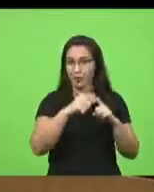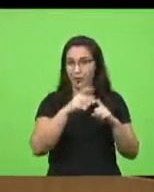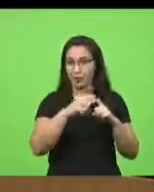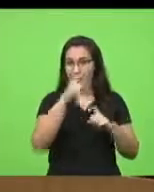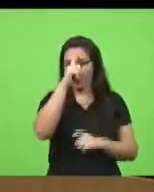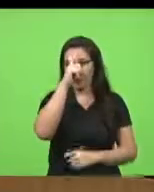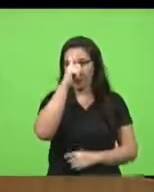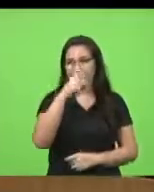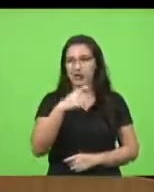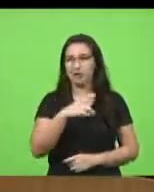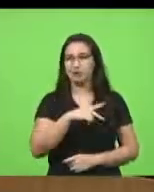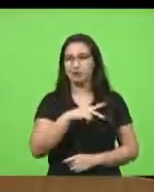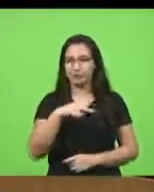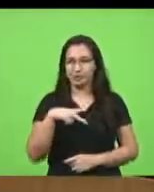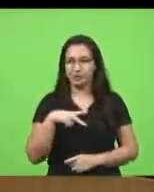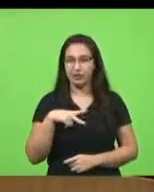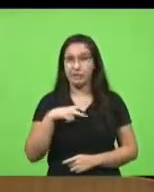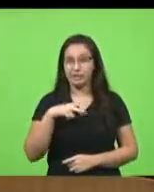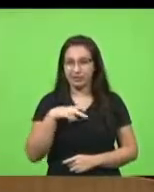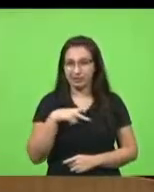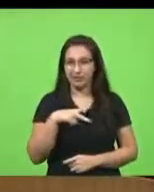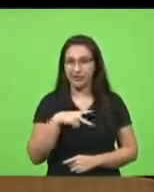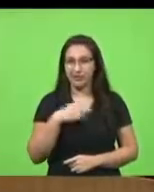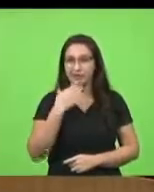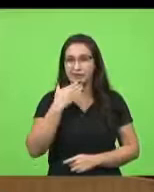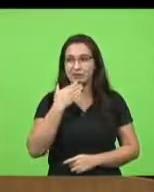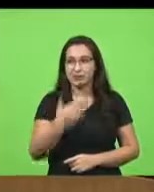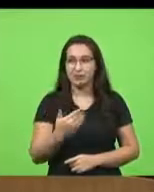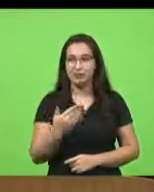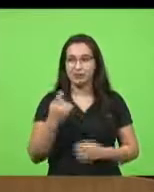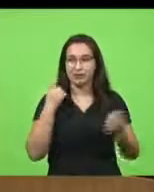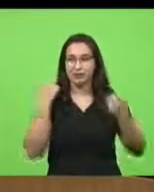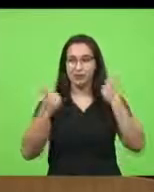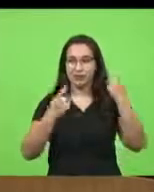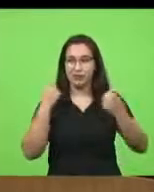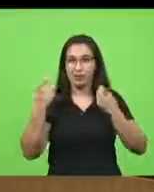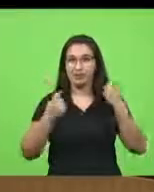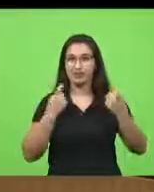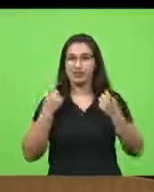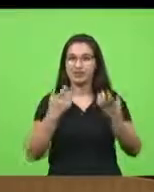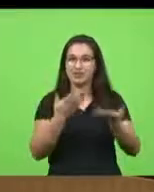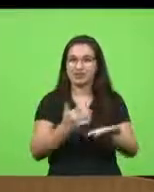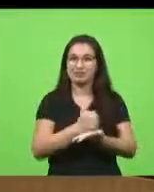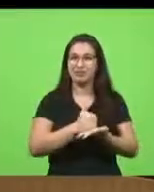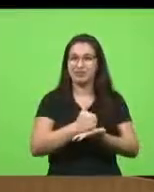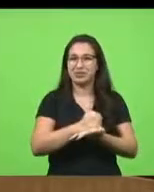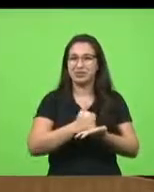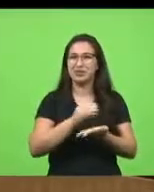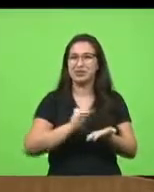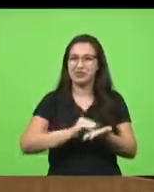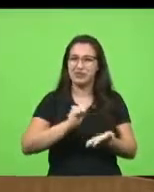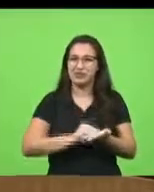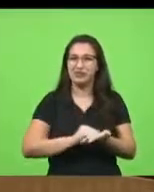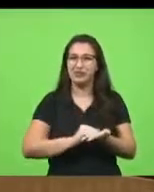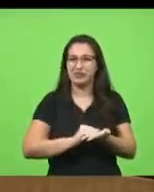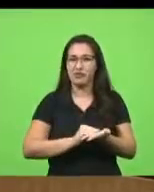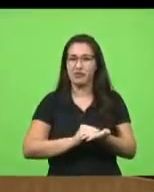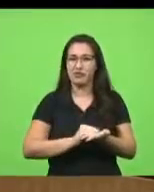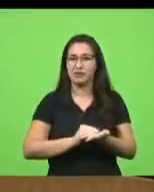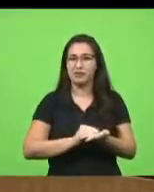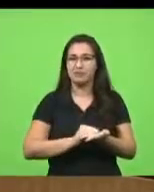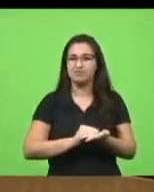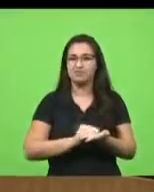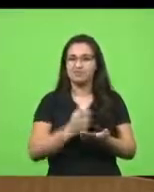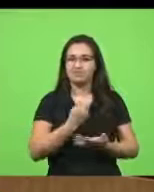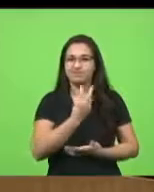manifestando a preocupação com esta questão da medicação, dos kits de intubação. E é